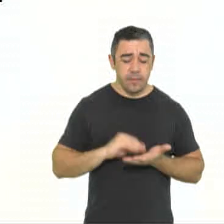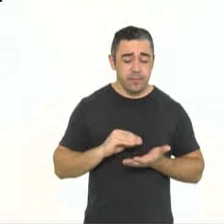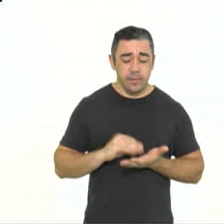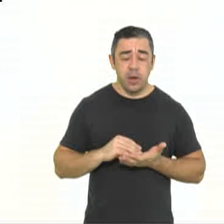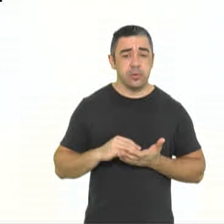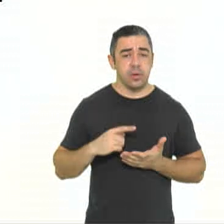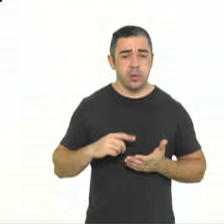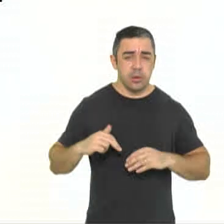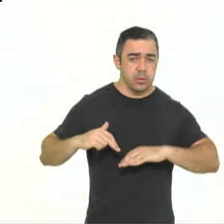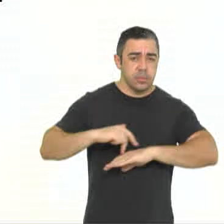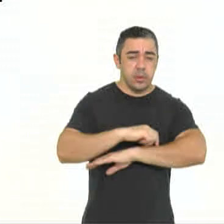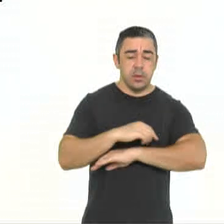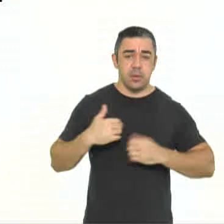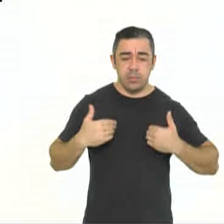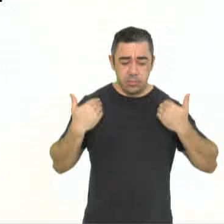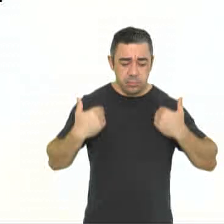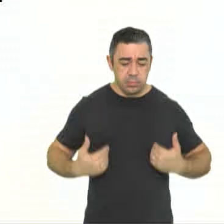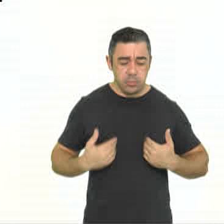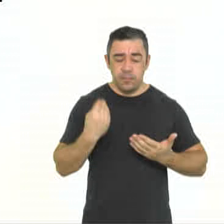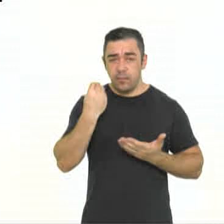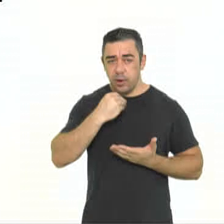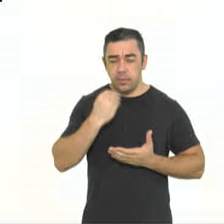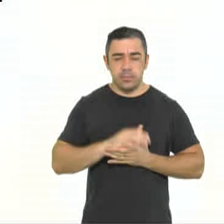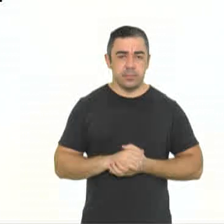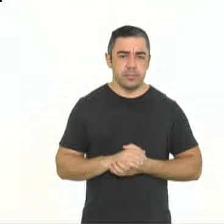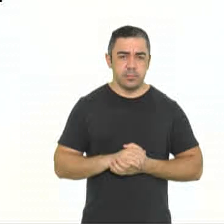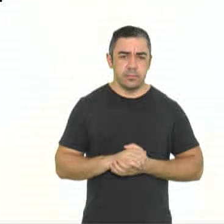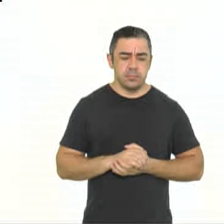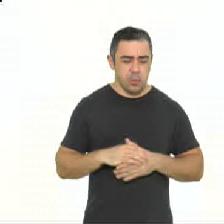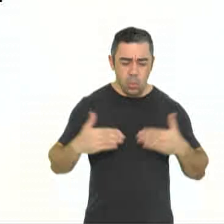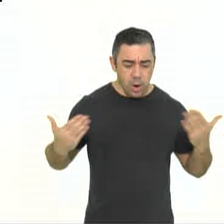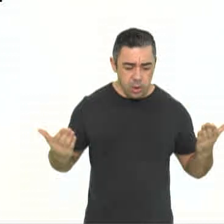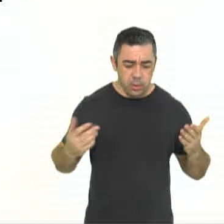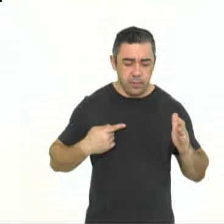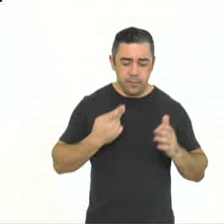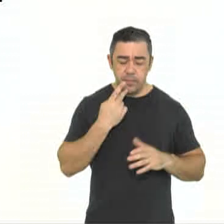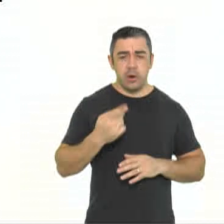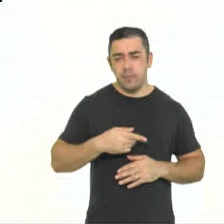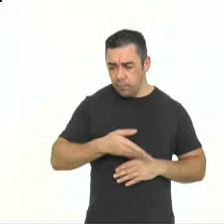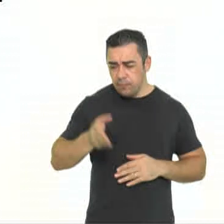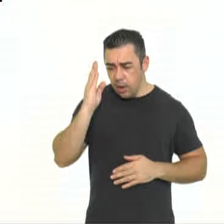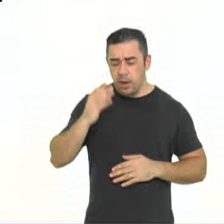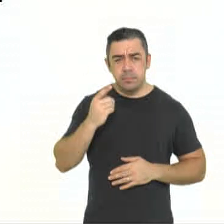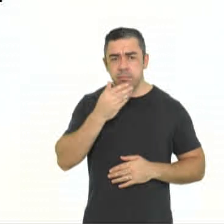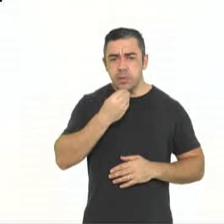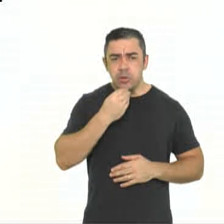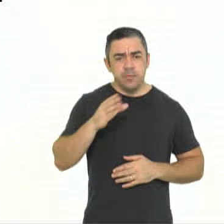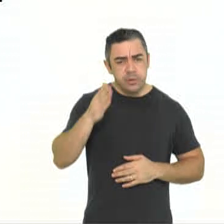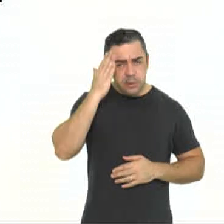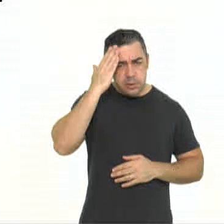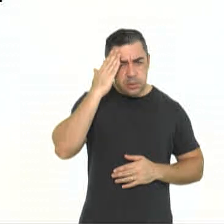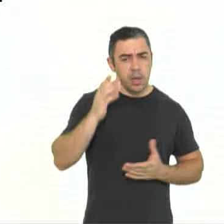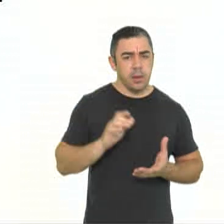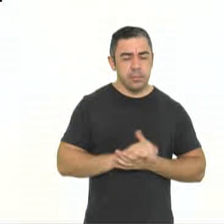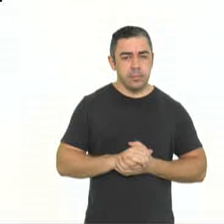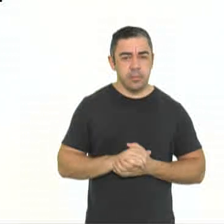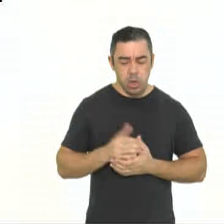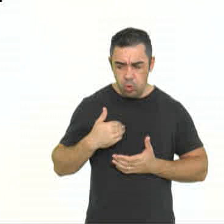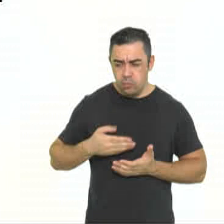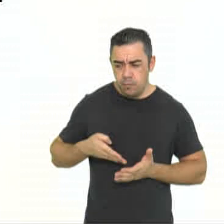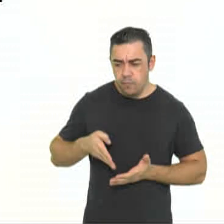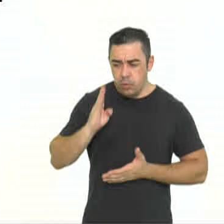elegância, o meu aspecto tagalo. Qual? Retrucava ele. Vá, menino, você sabe javanês?